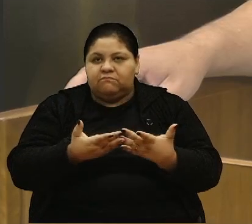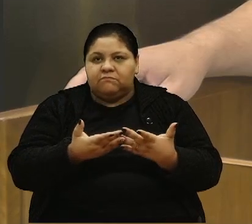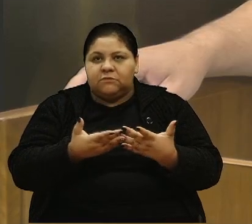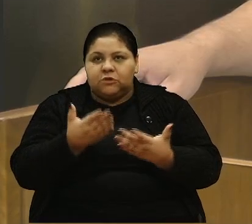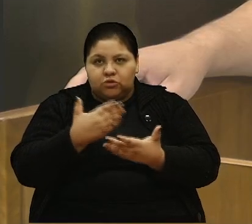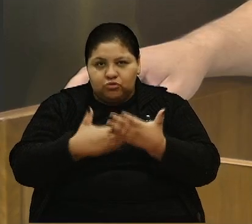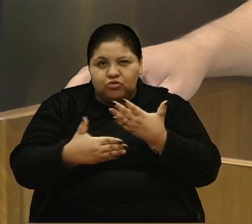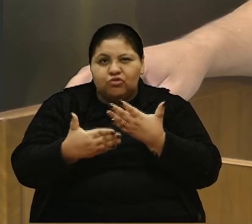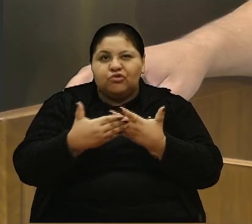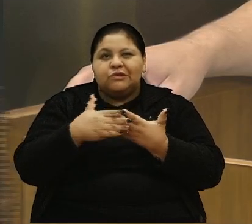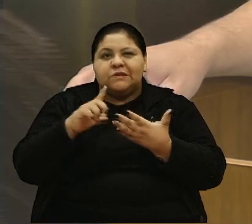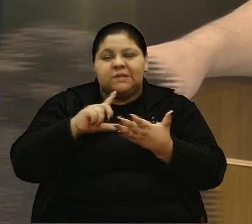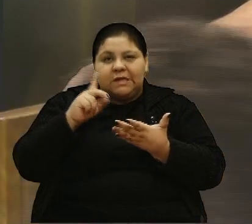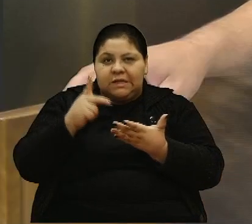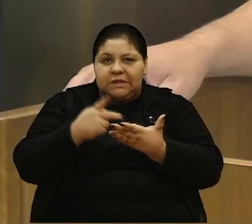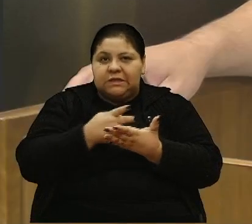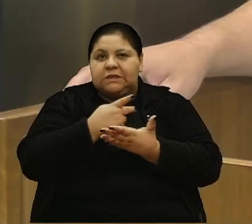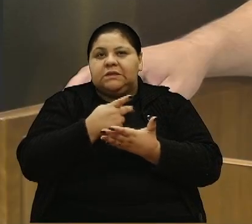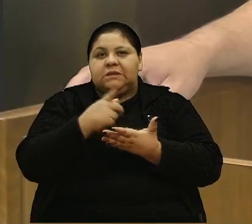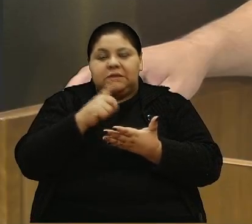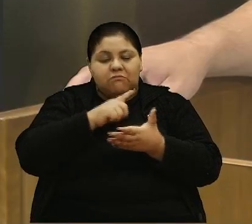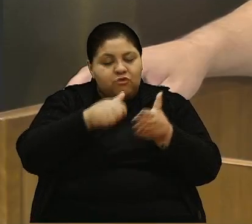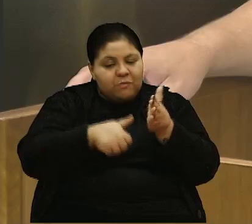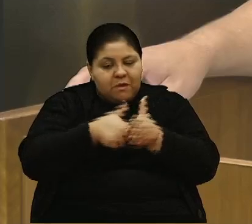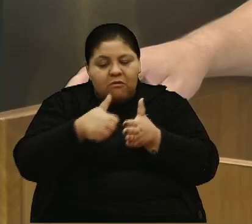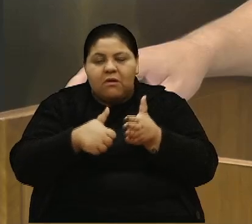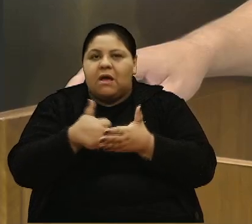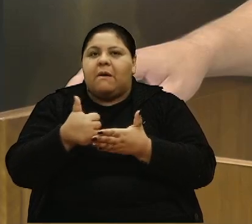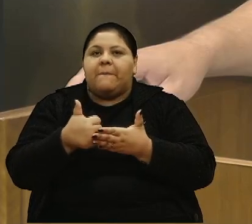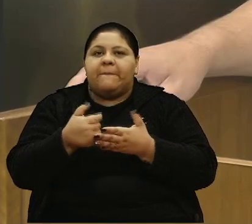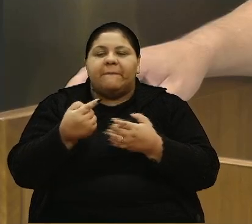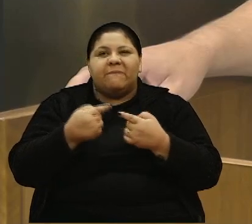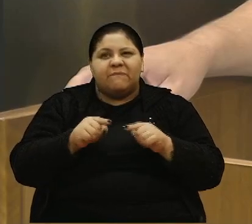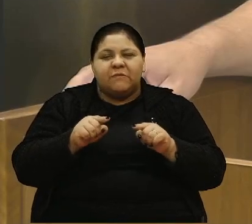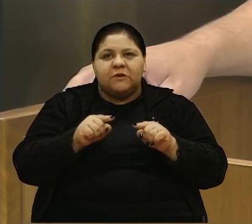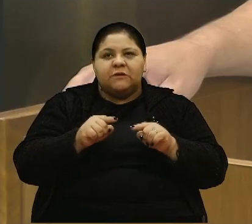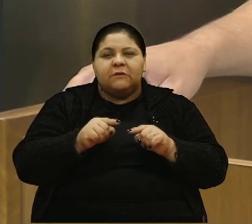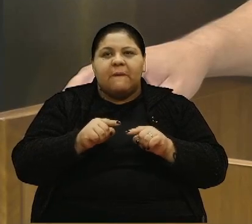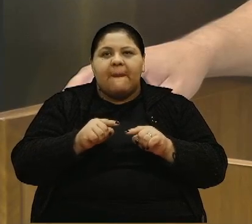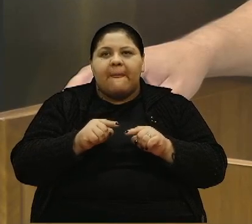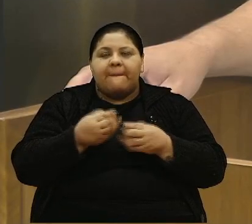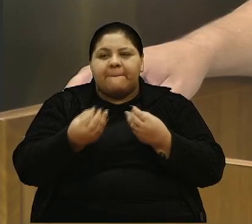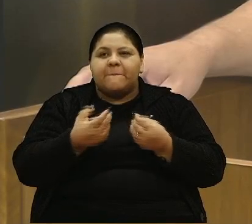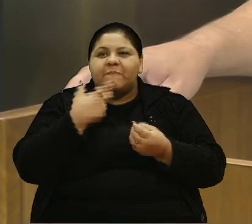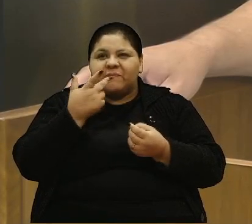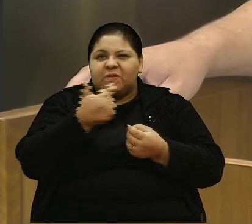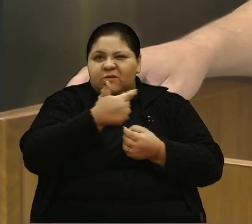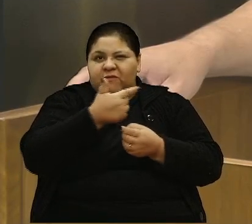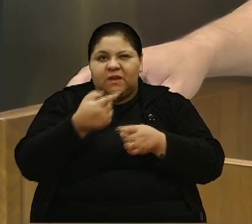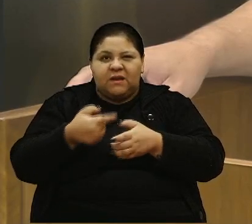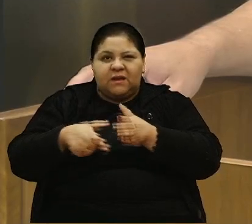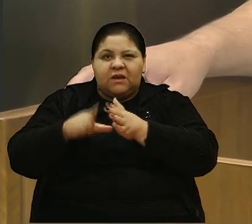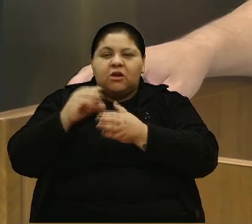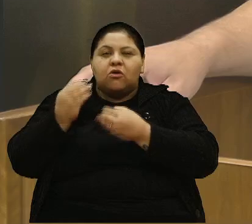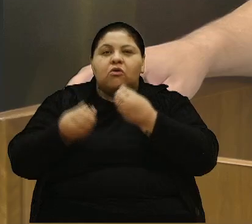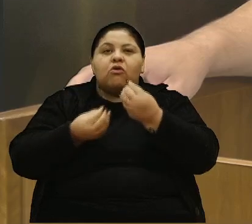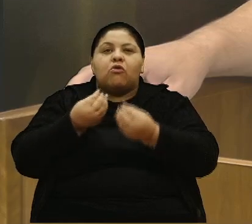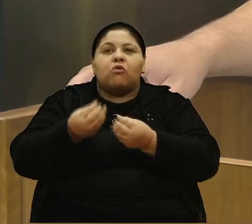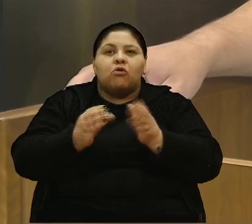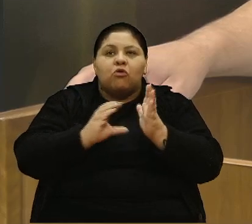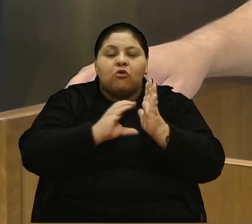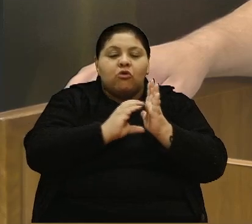Todos têm falhas, todos têm o que melhorar e o que fazer. Mas seja, como eu já falei outras vezes, qual for o seu